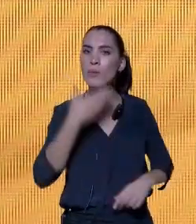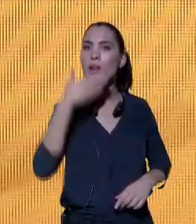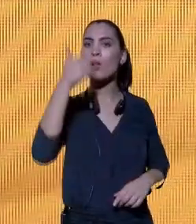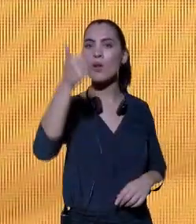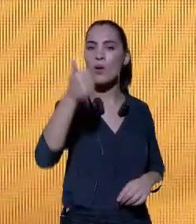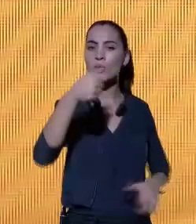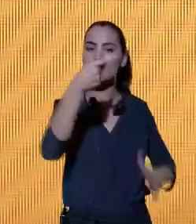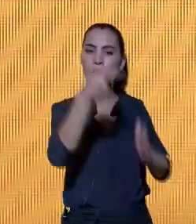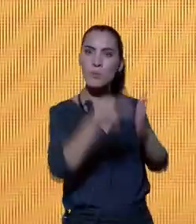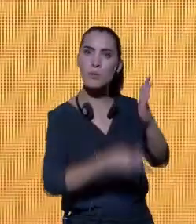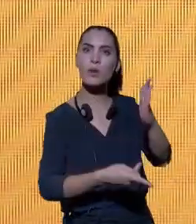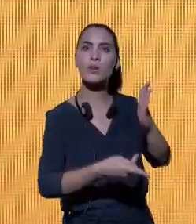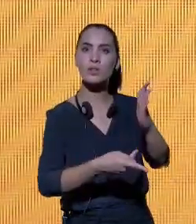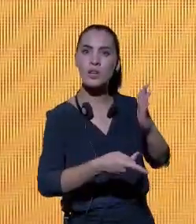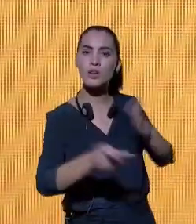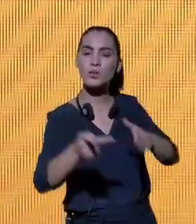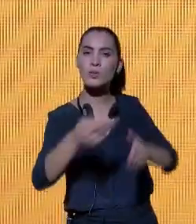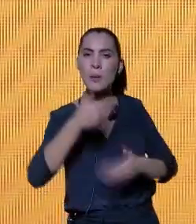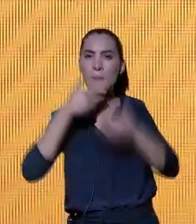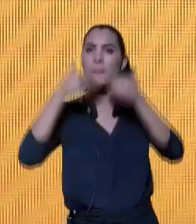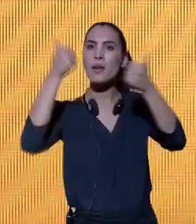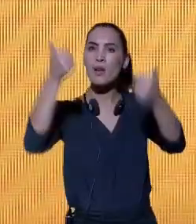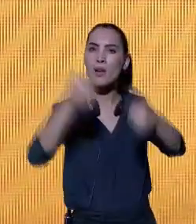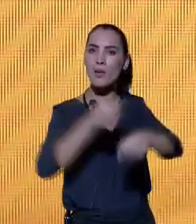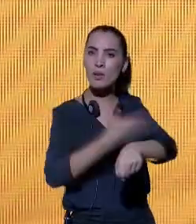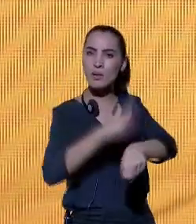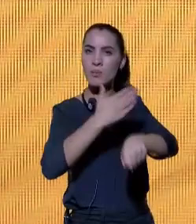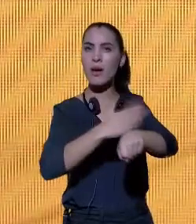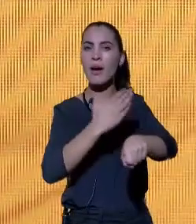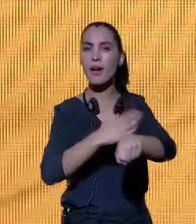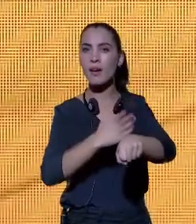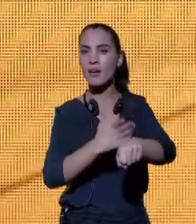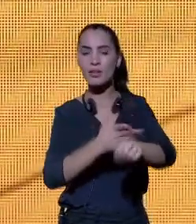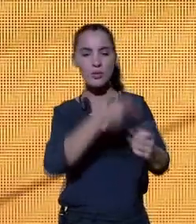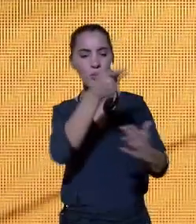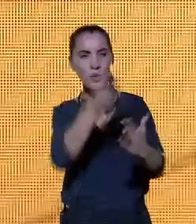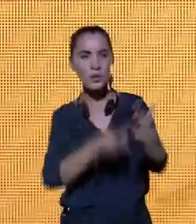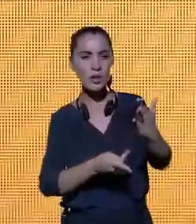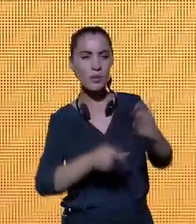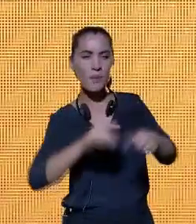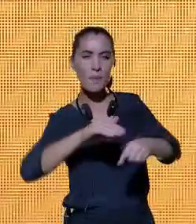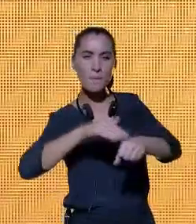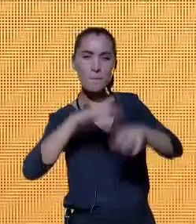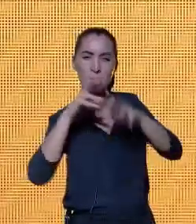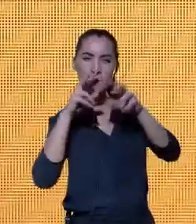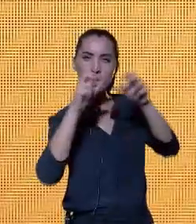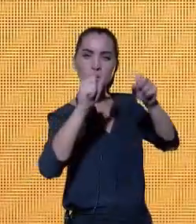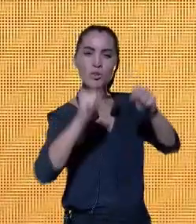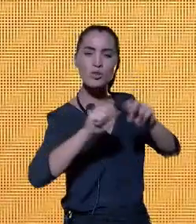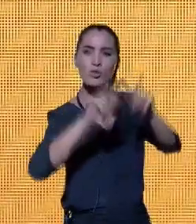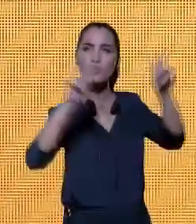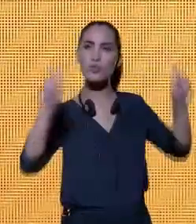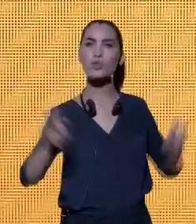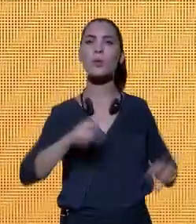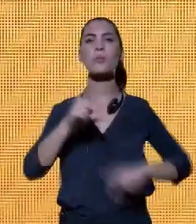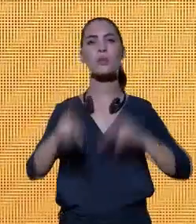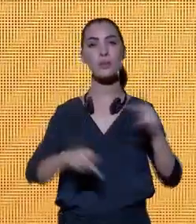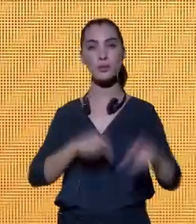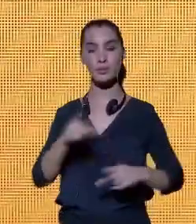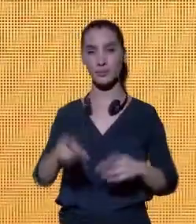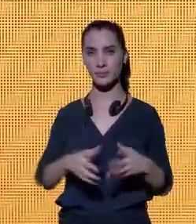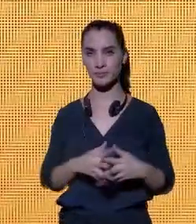os melhores projetos, as melhores práticas, aqueles projetos que têm mais impacto sobre a vida da população.